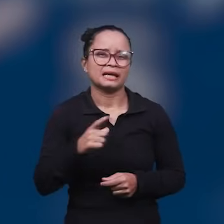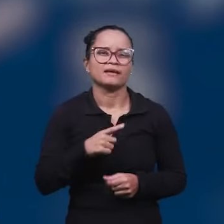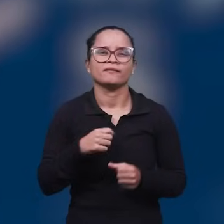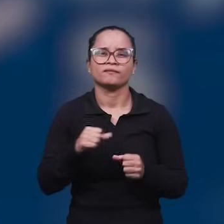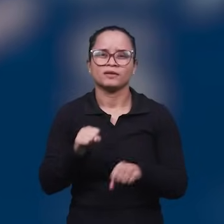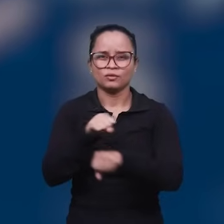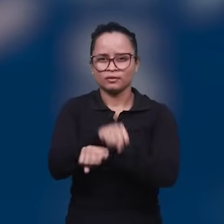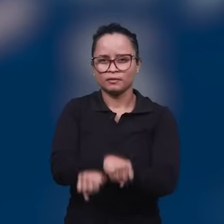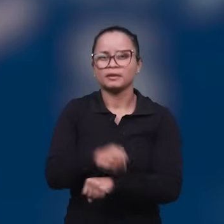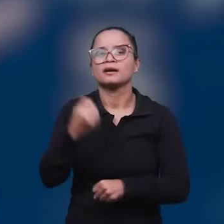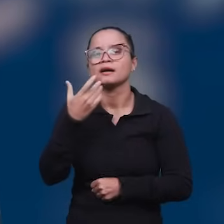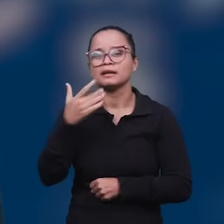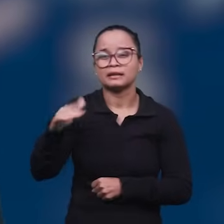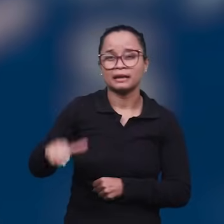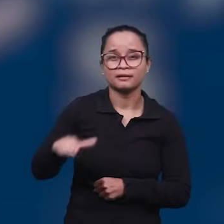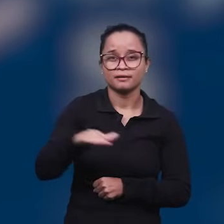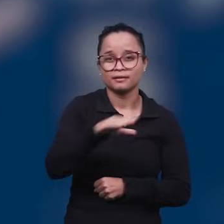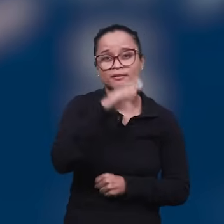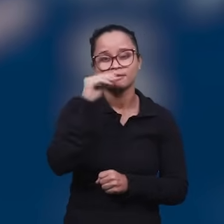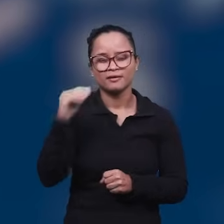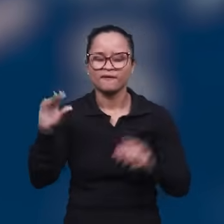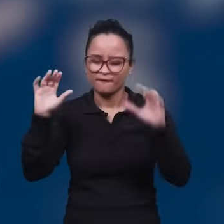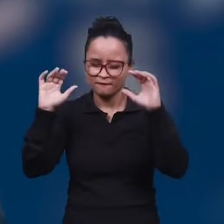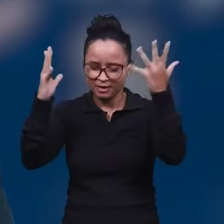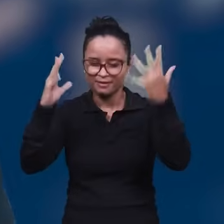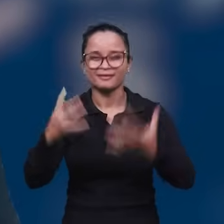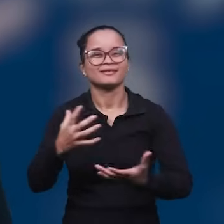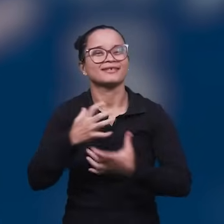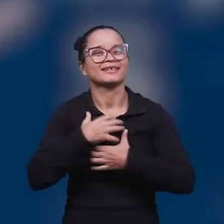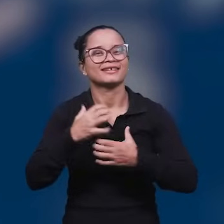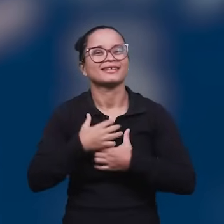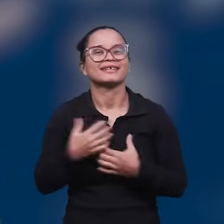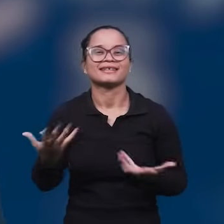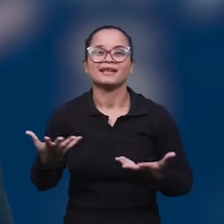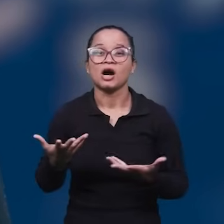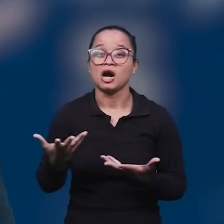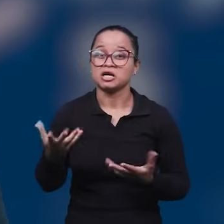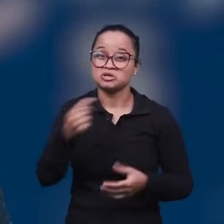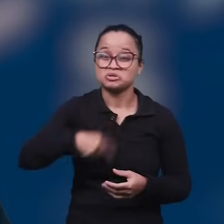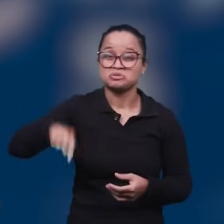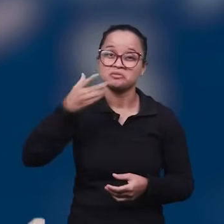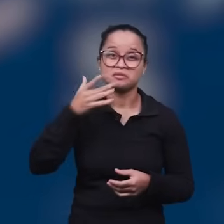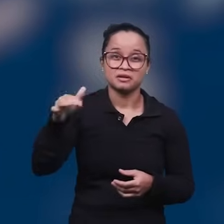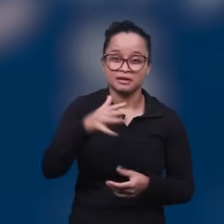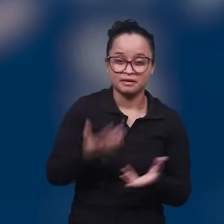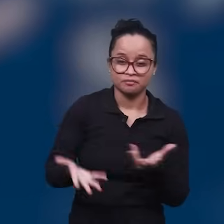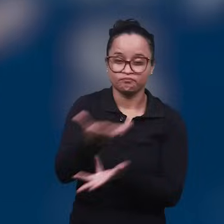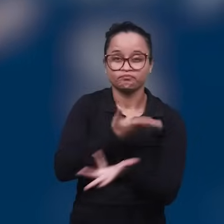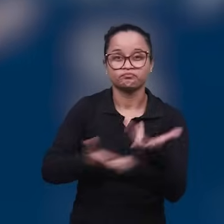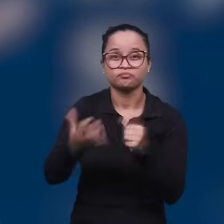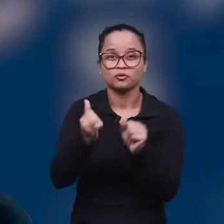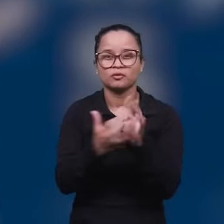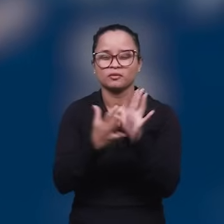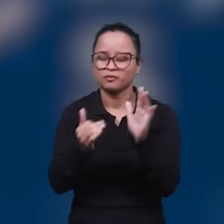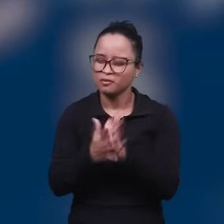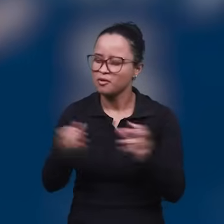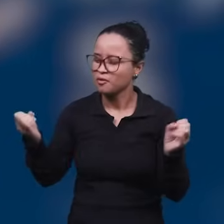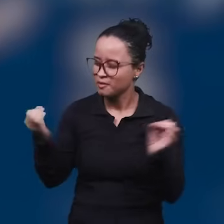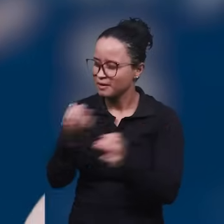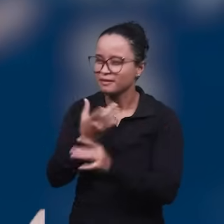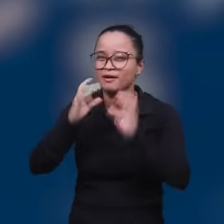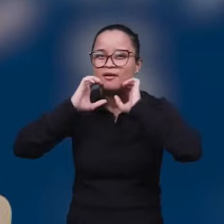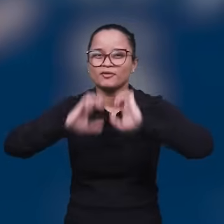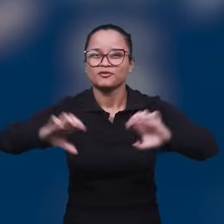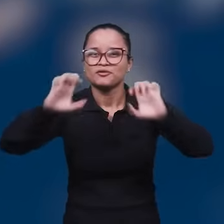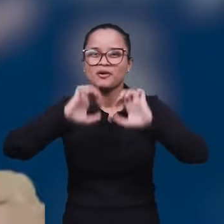com louvor, com a glorificação, com a evangelização, participando no seminário ativamente, levando convidados. E você vai conferir